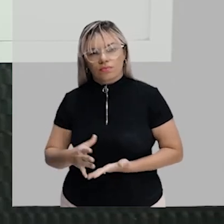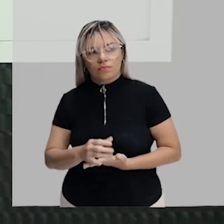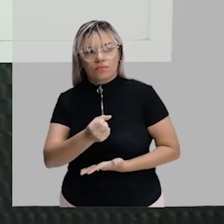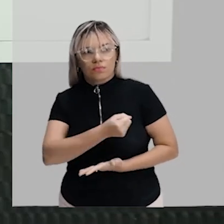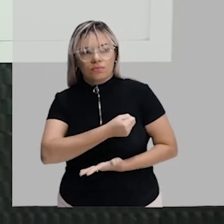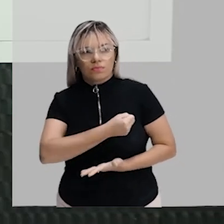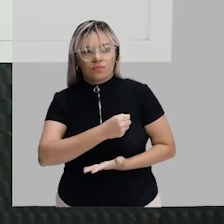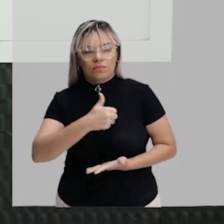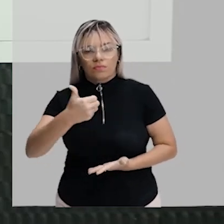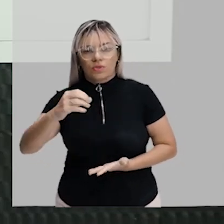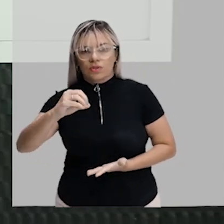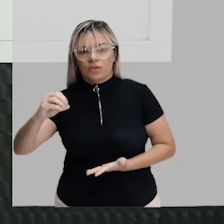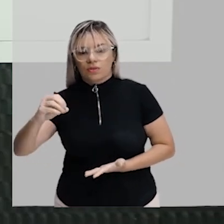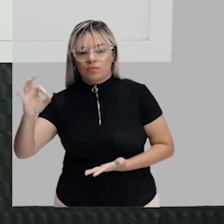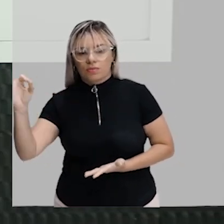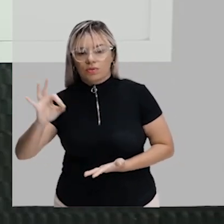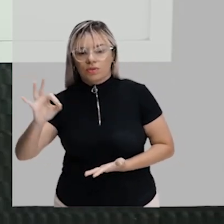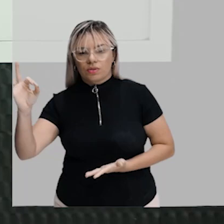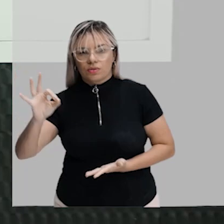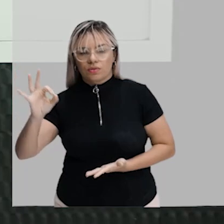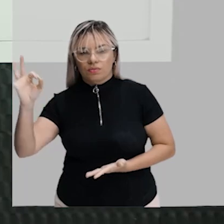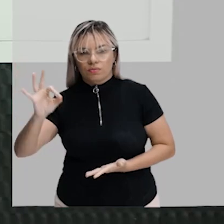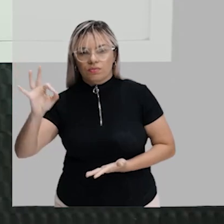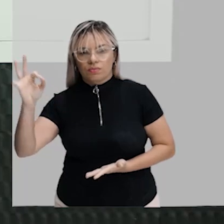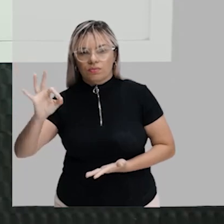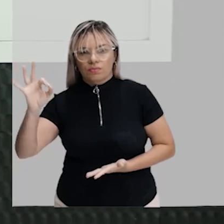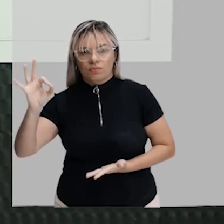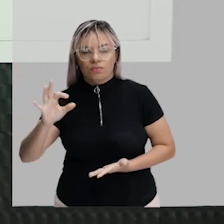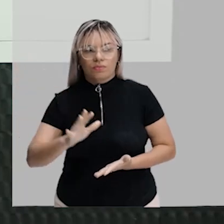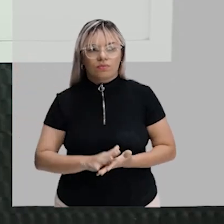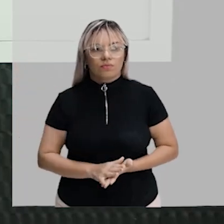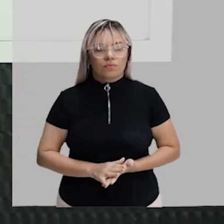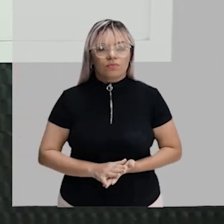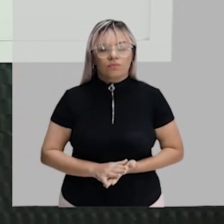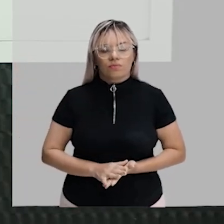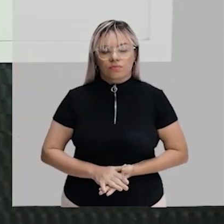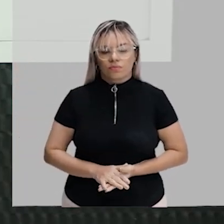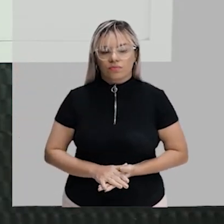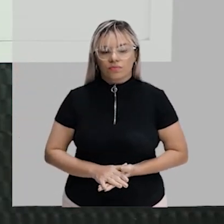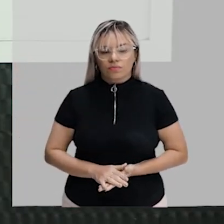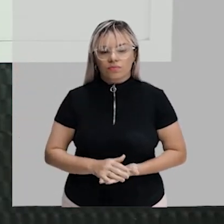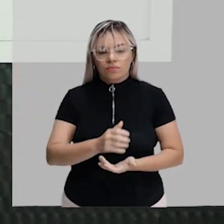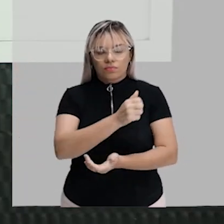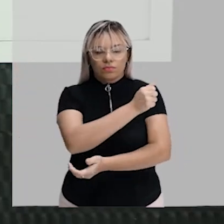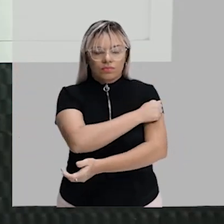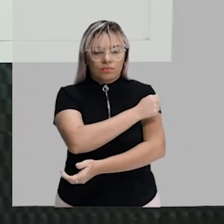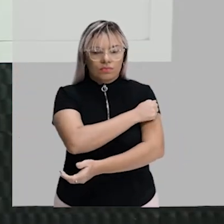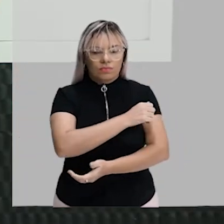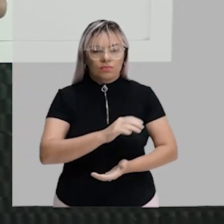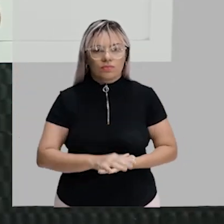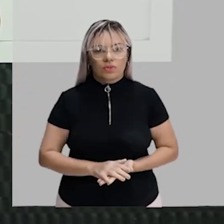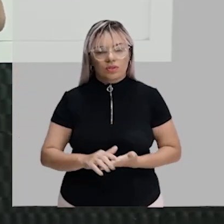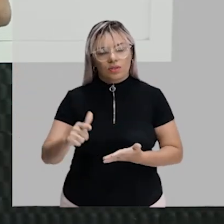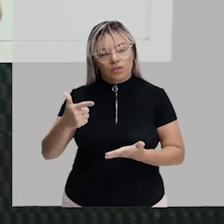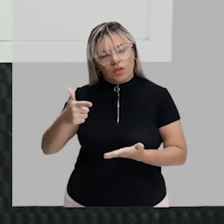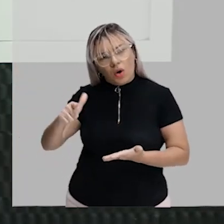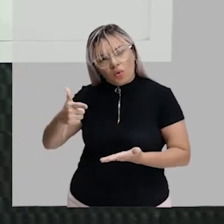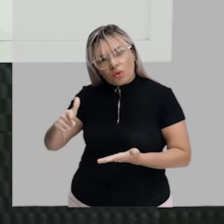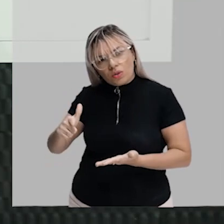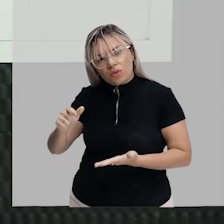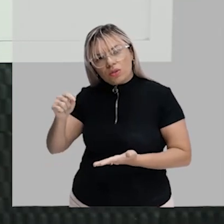100%, que é o total, né? Certo? A galera que está sem carteira